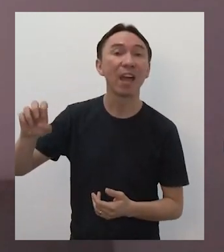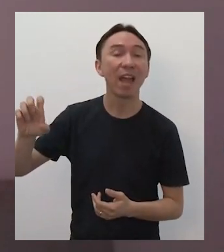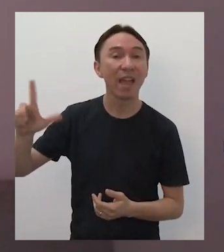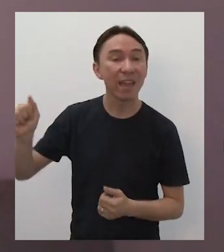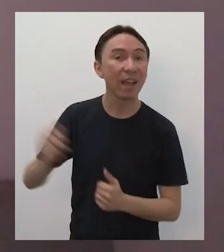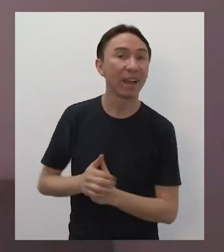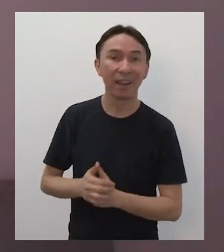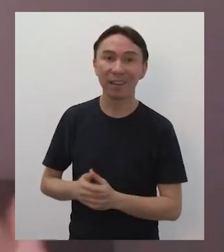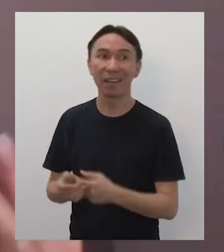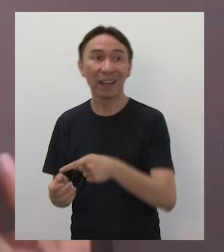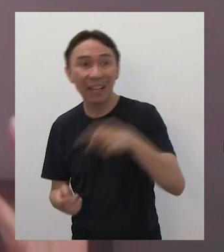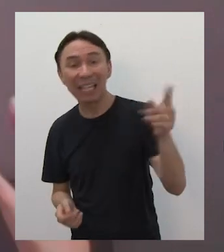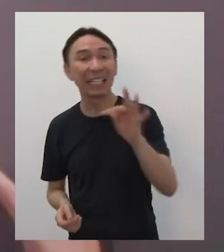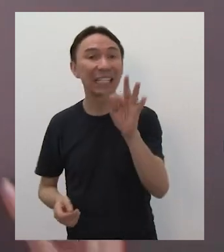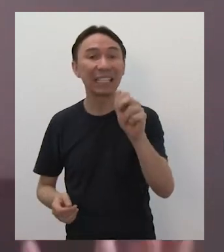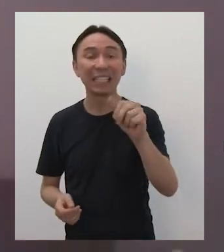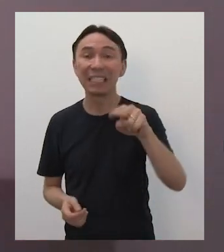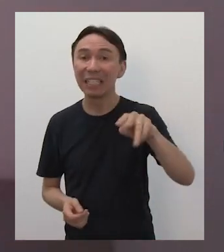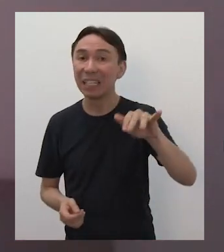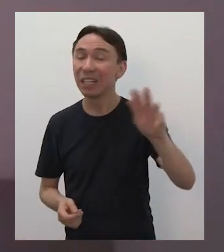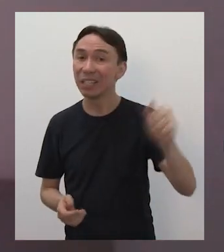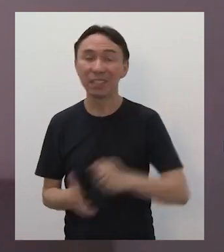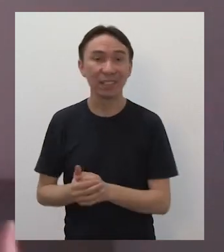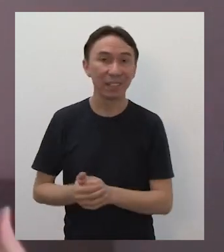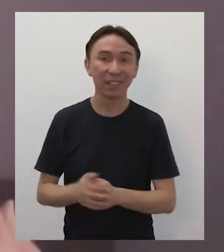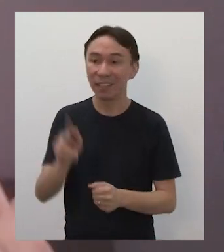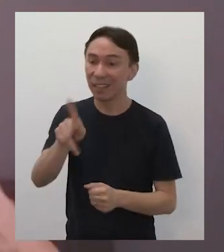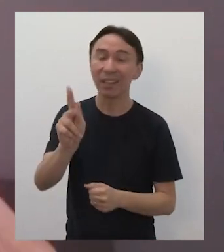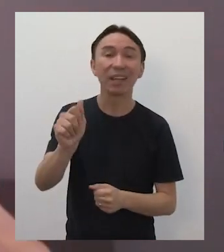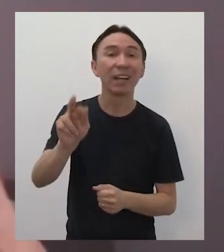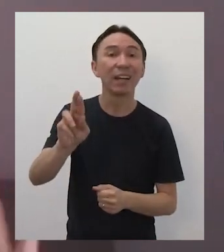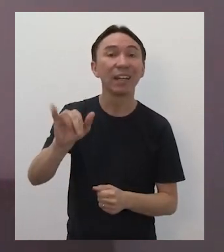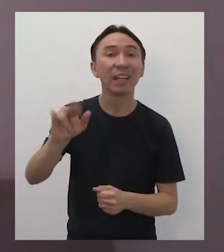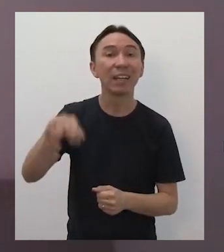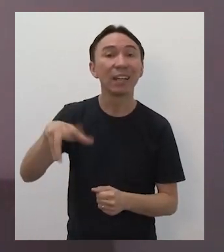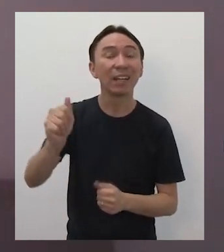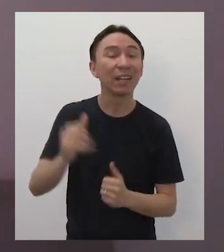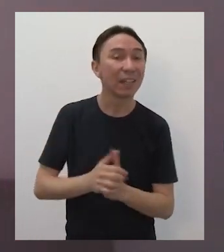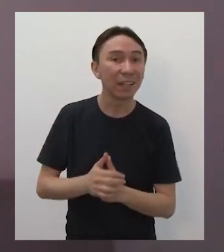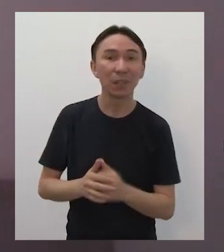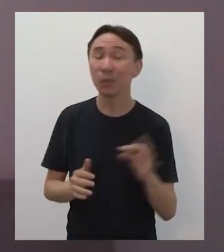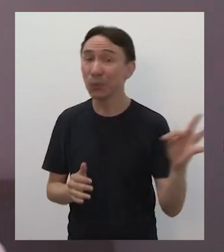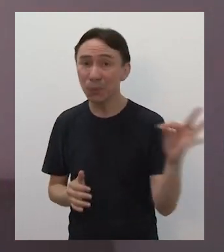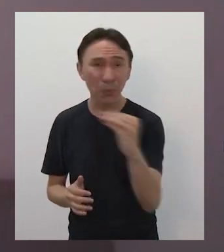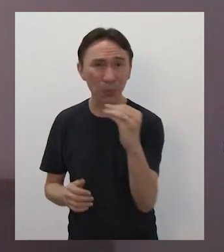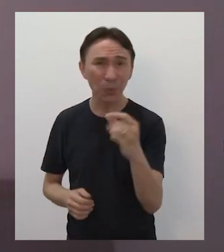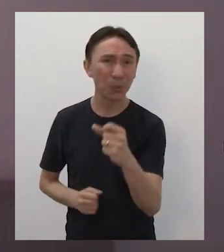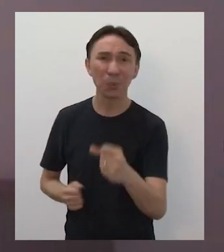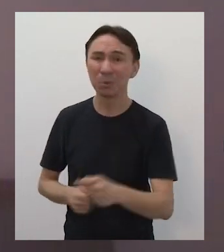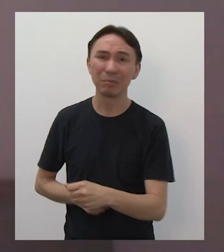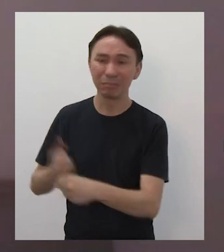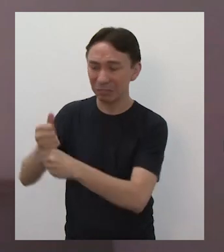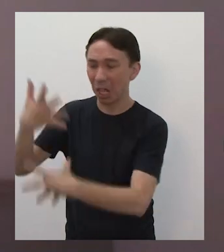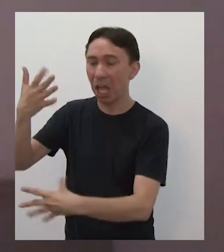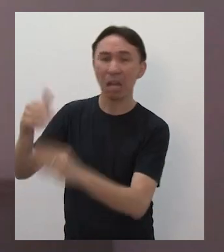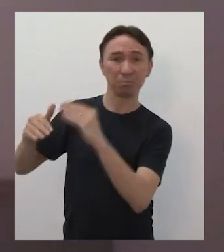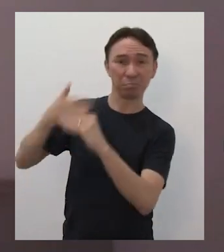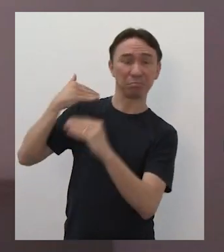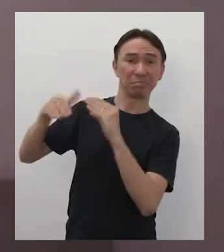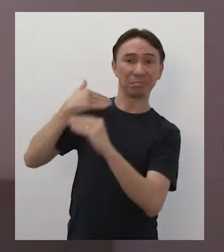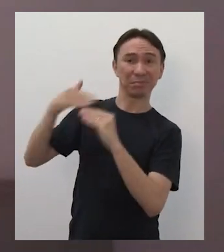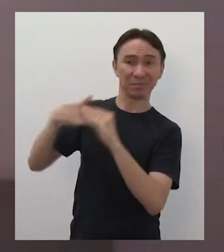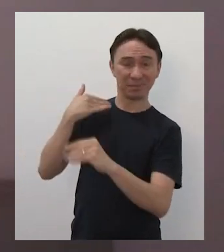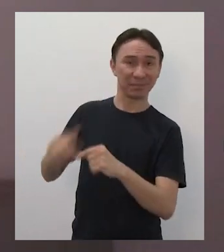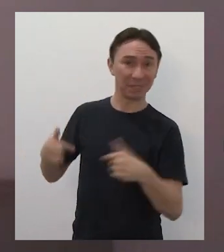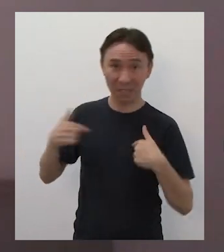todos esses profissionais que têm trazido interações pelo chat, tanta coisa, eu vou sair daqui